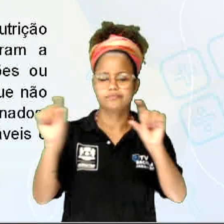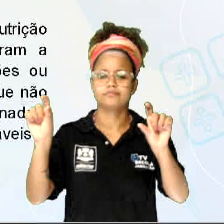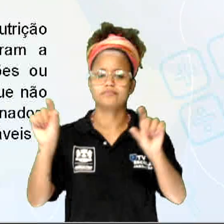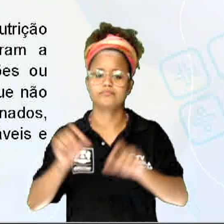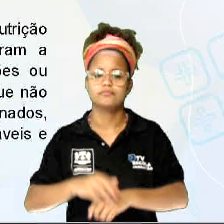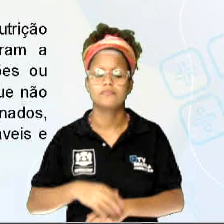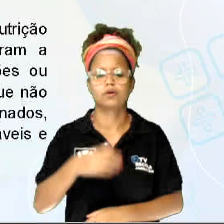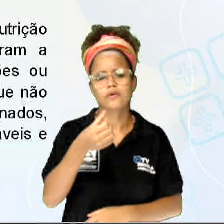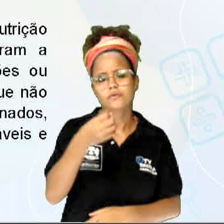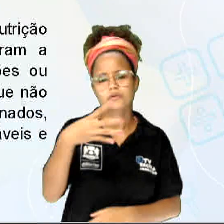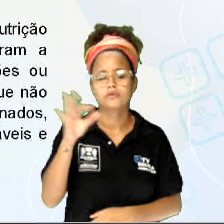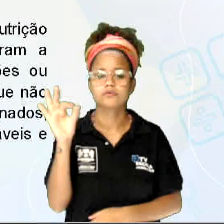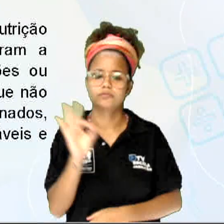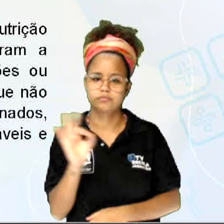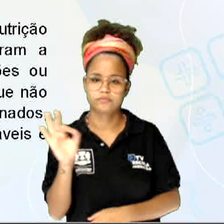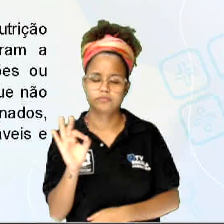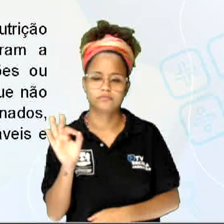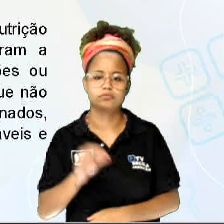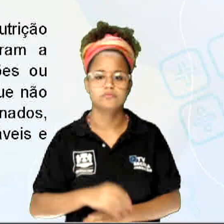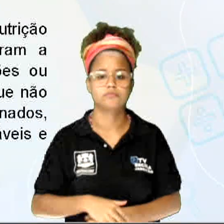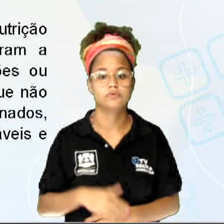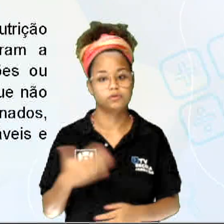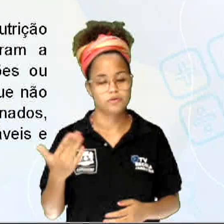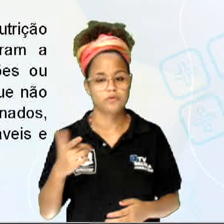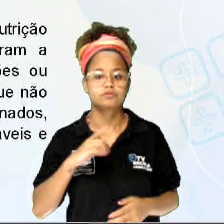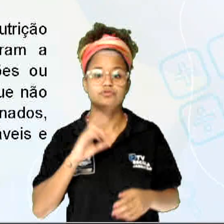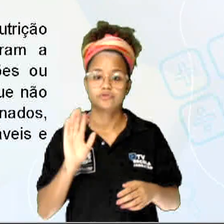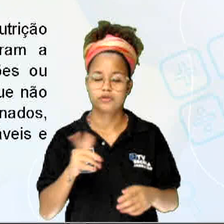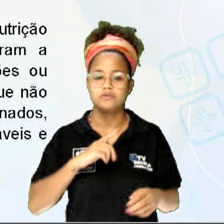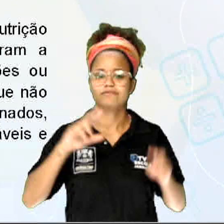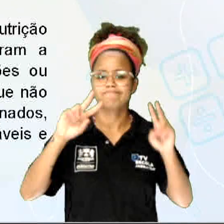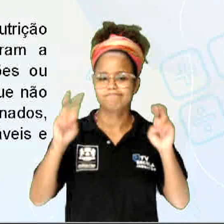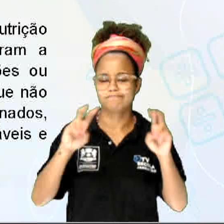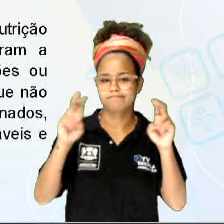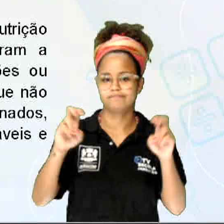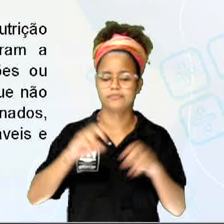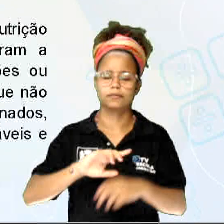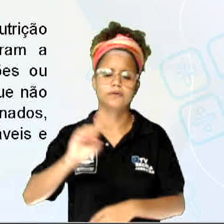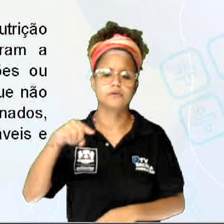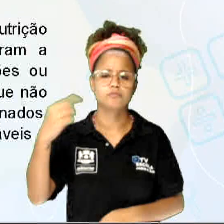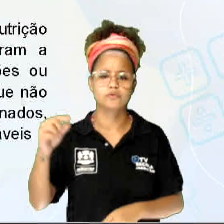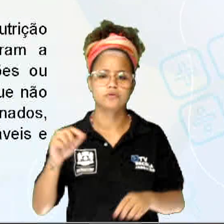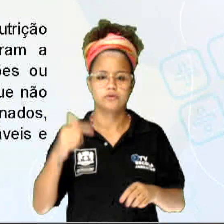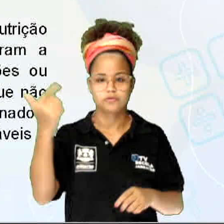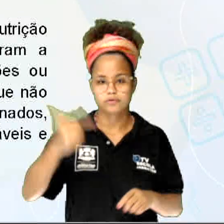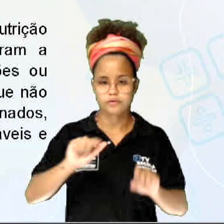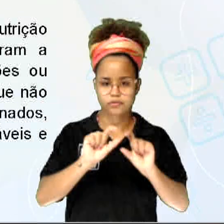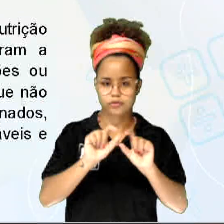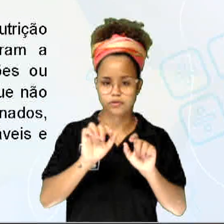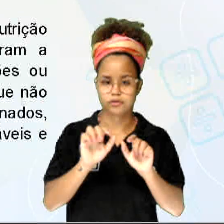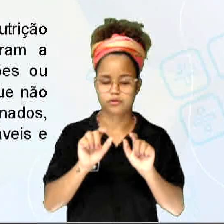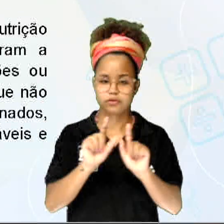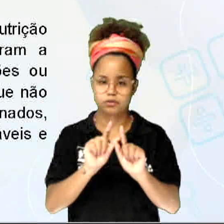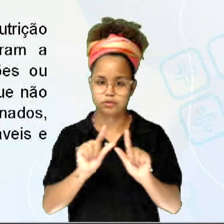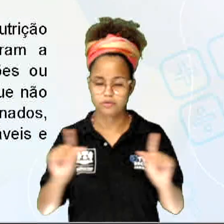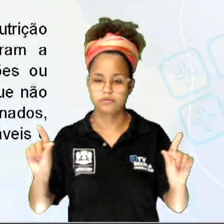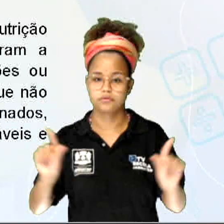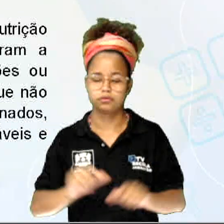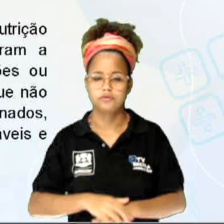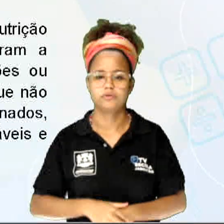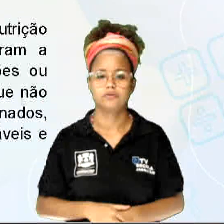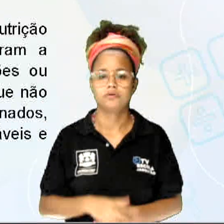de 64%, a partir daí está entre aspas. Depois, na segunda linha, ele diz assim, quando fecha as aspas,